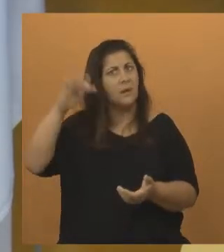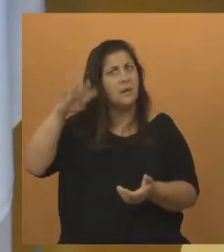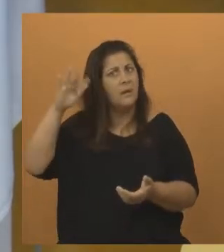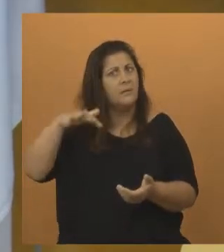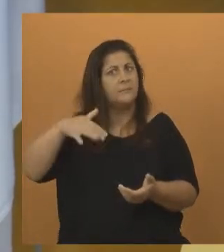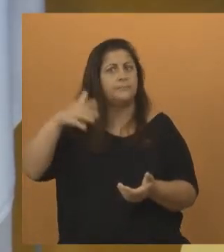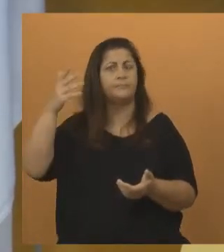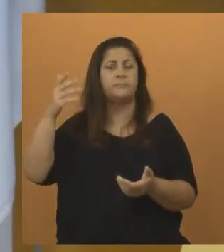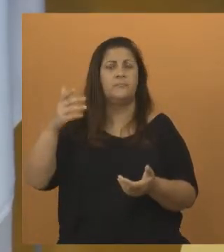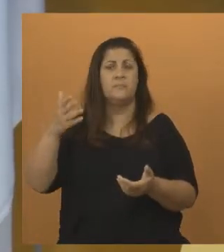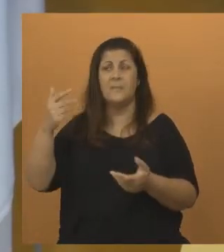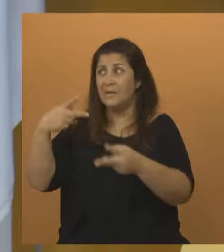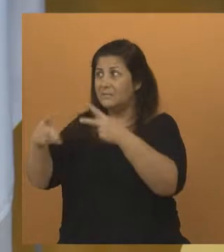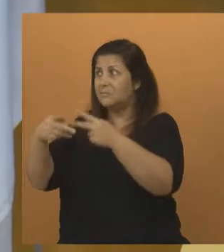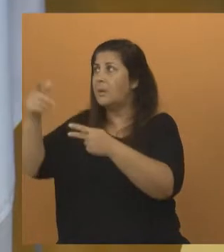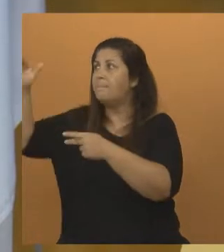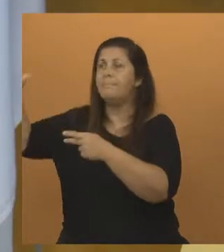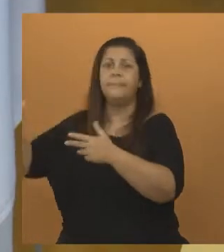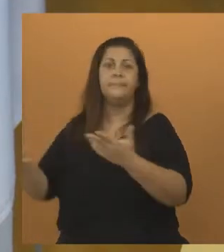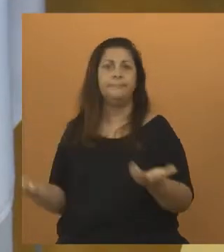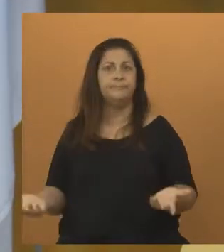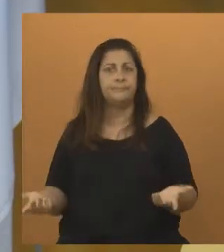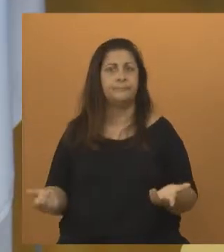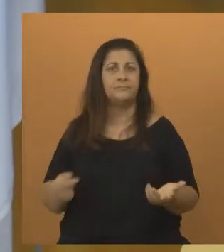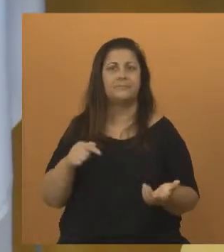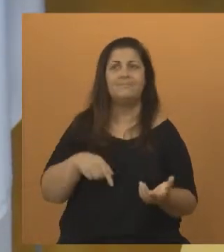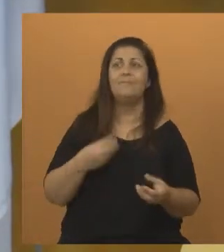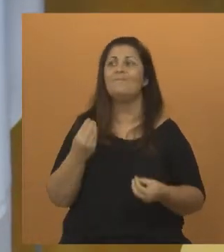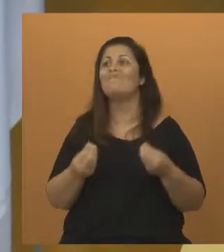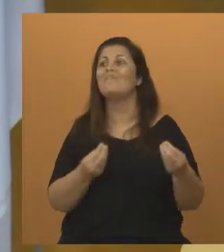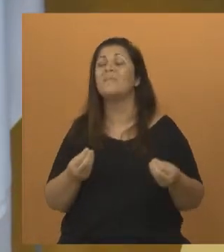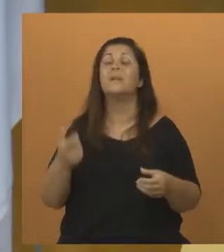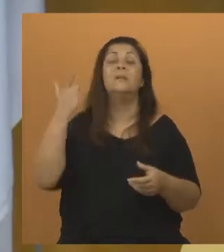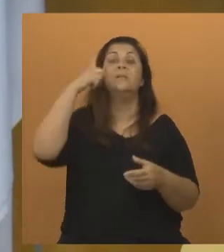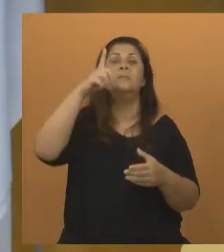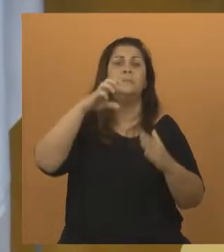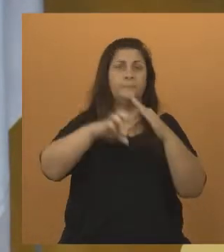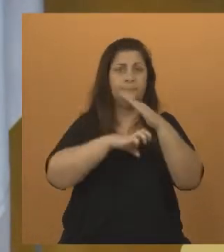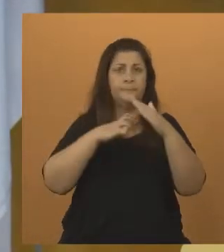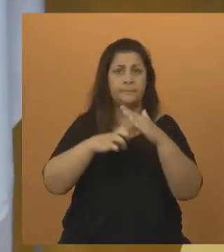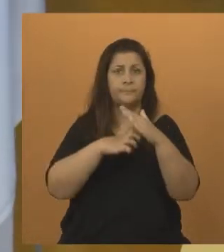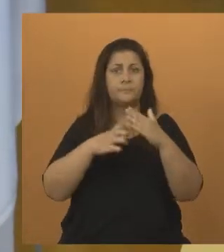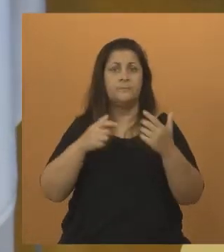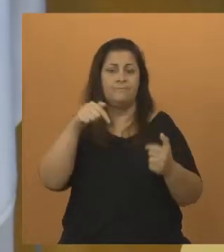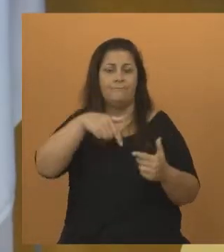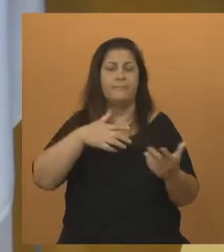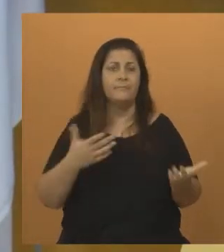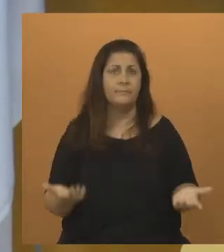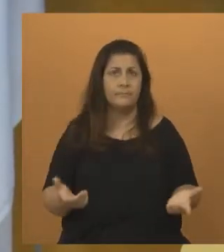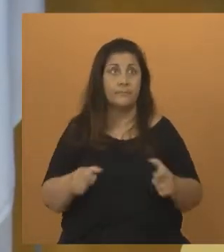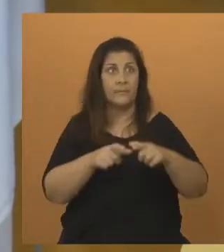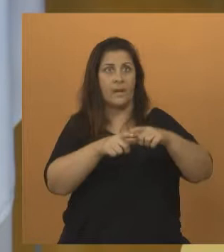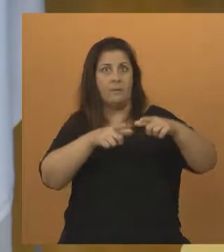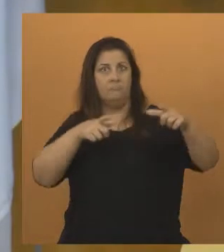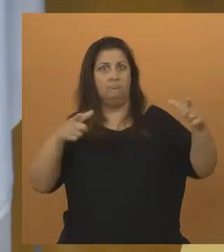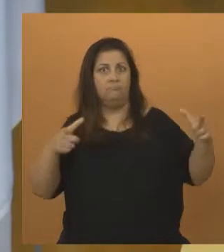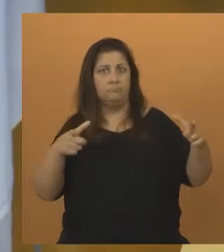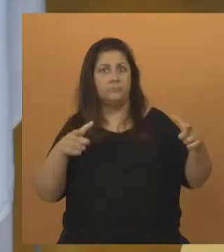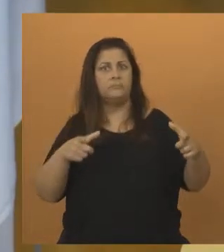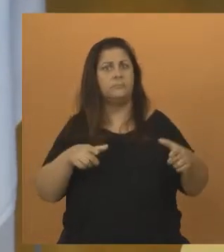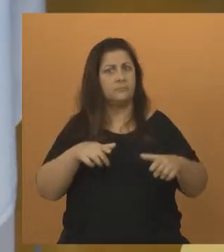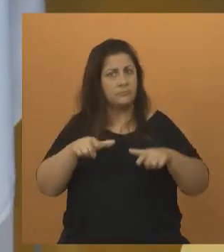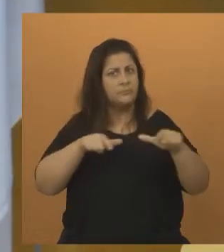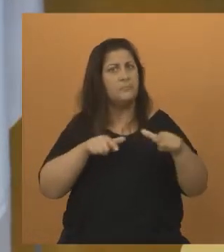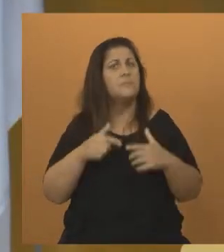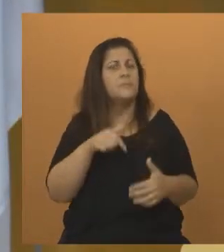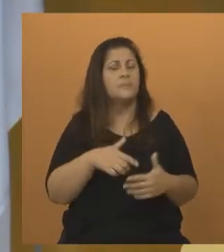Jacareí não ficava na competitividade de estar trazendo as empresas para cá, de estar aumentando o número de emprego, e a